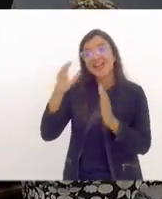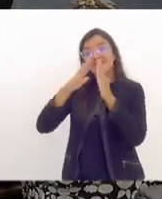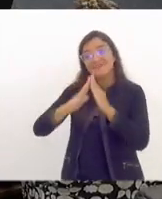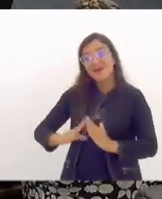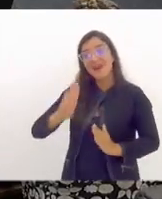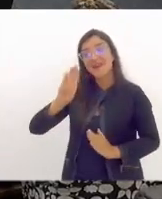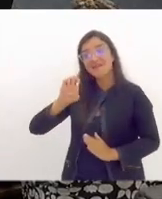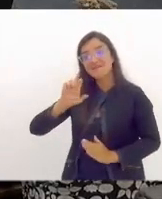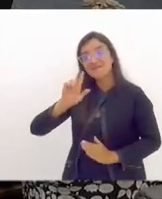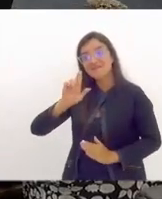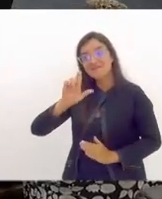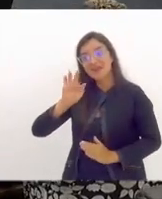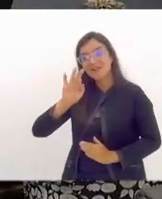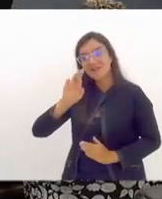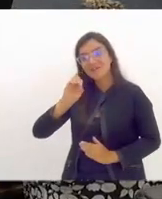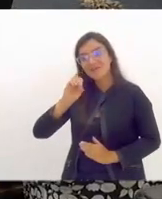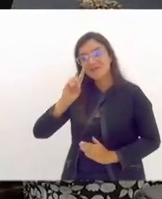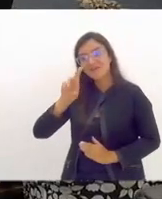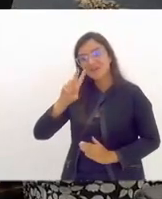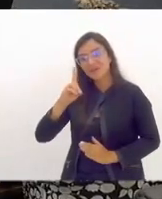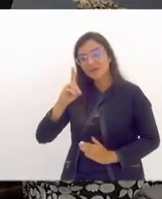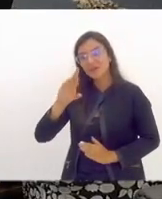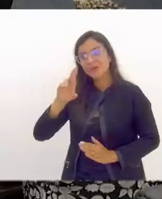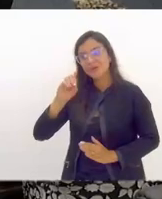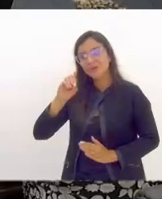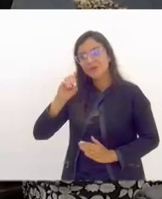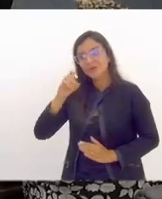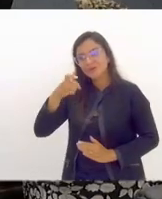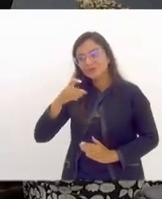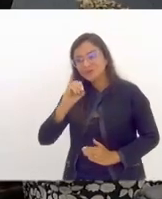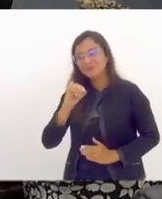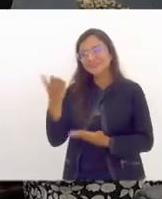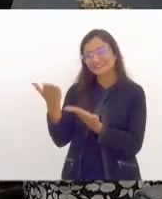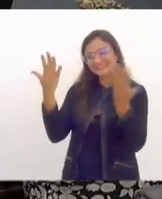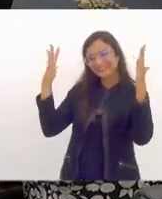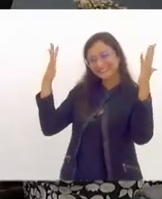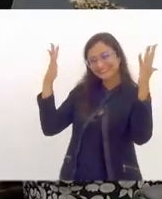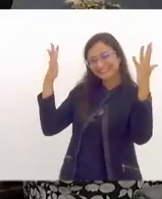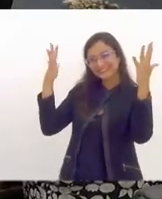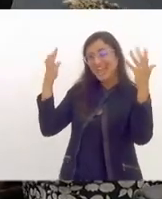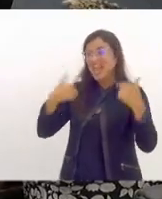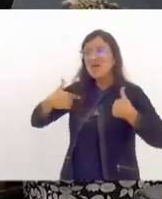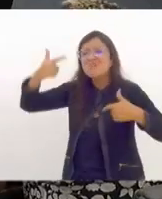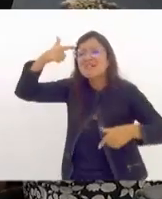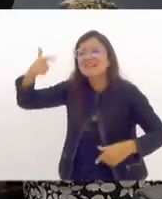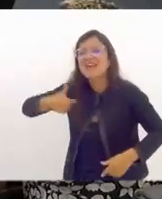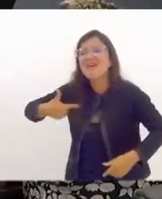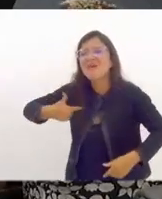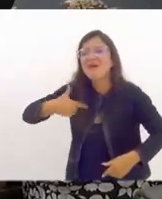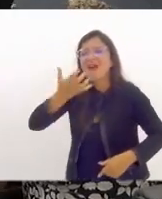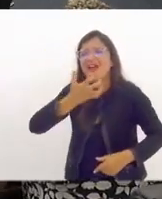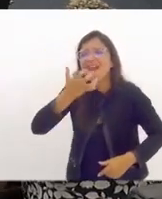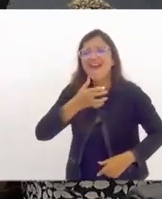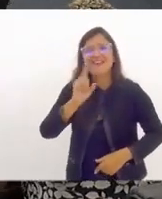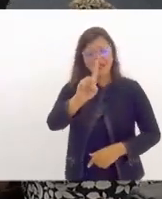Paula tá por aí aparece aqui meu amigo eu achei que ia ser eu que ia cantar